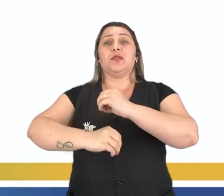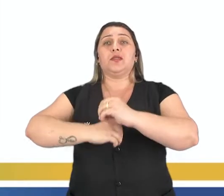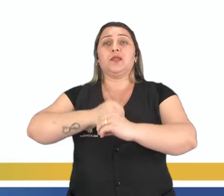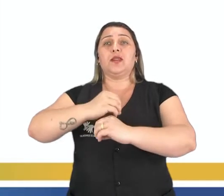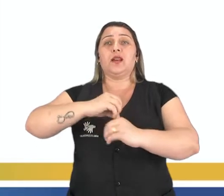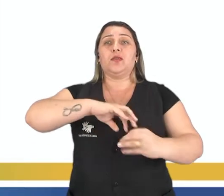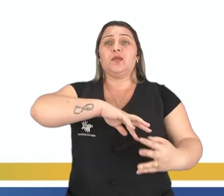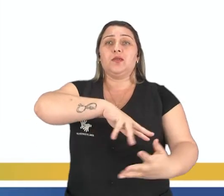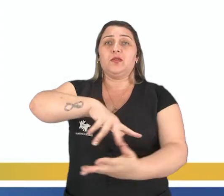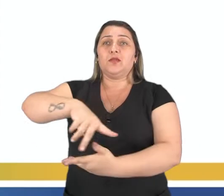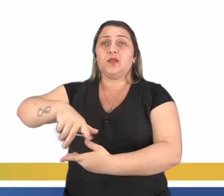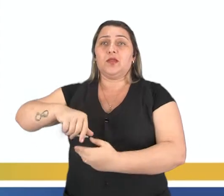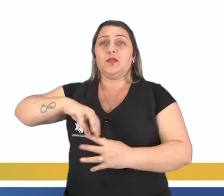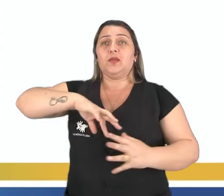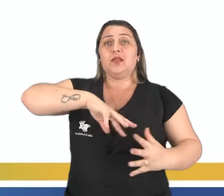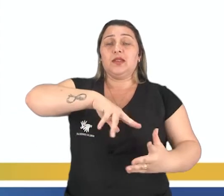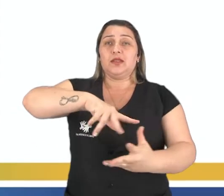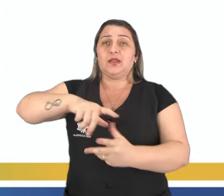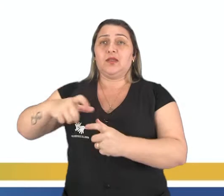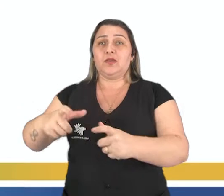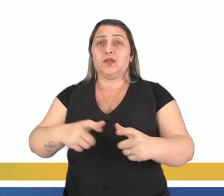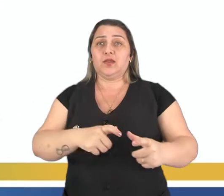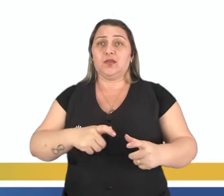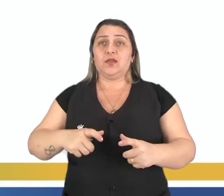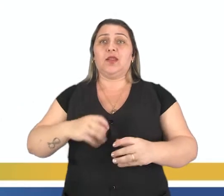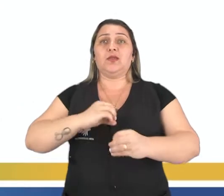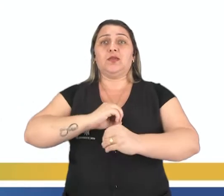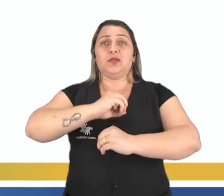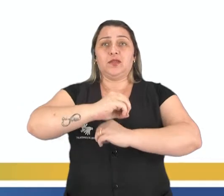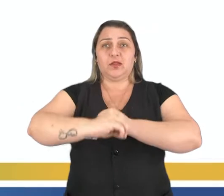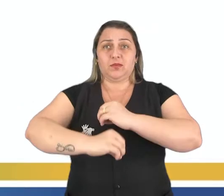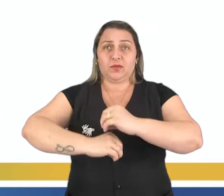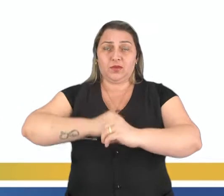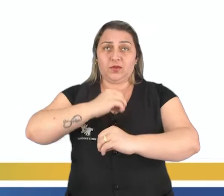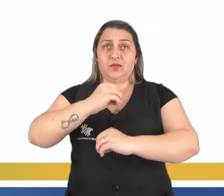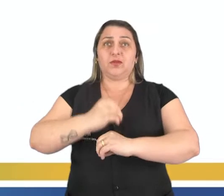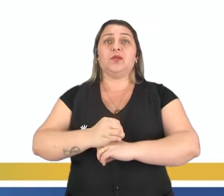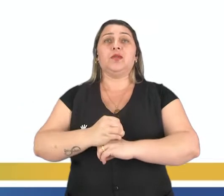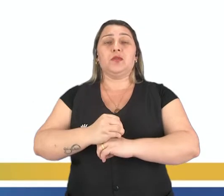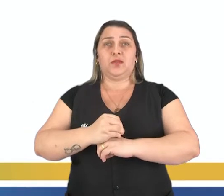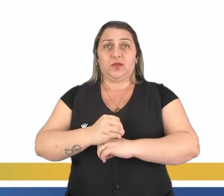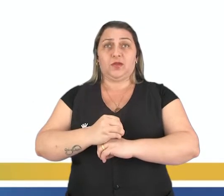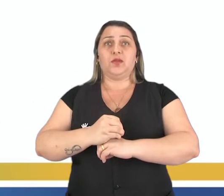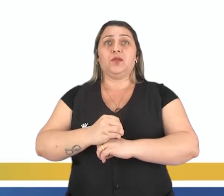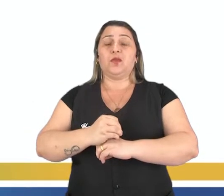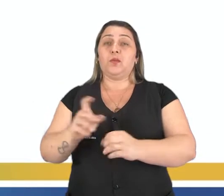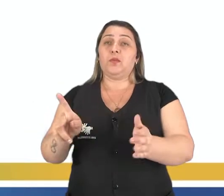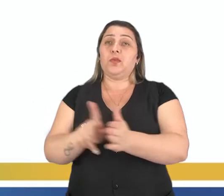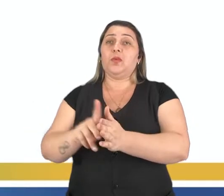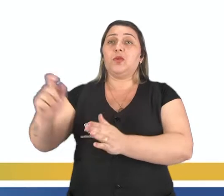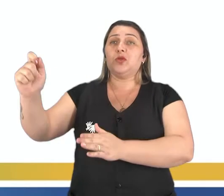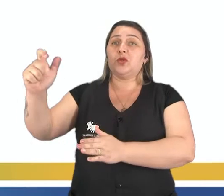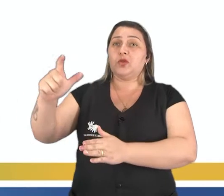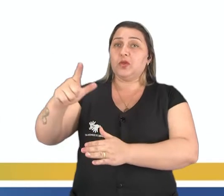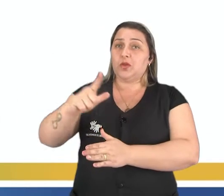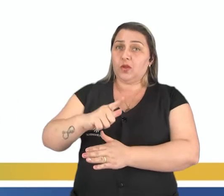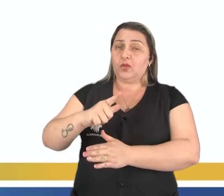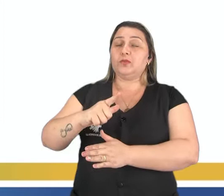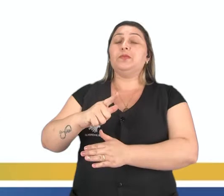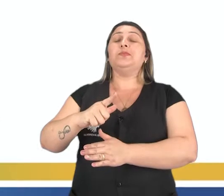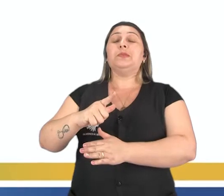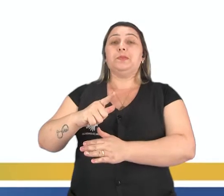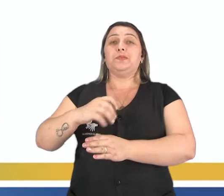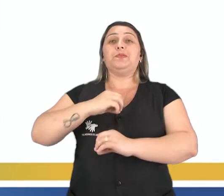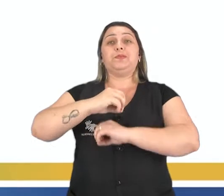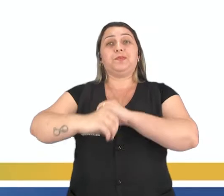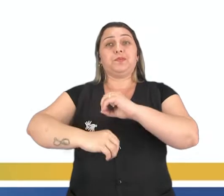universo. O planeta Terra está localizado no sistema solar, cujo astro dominante é o Sol. O sistema